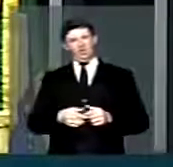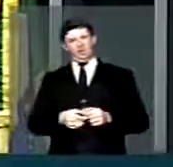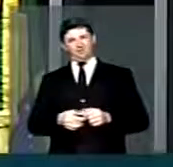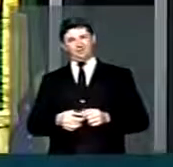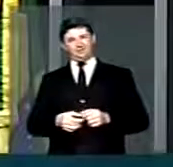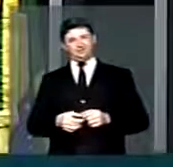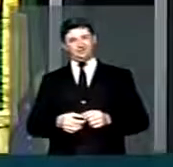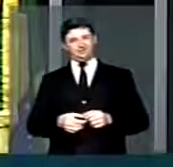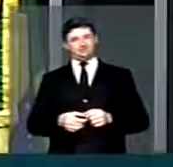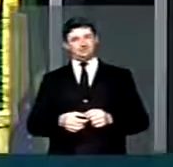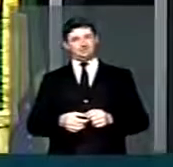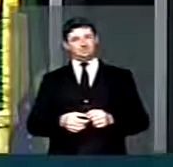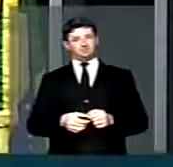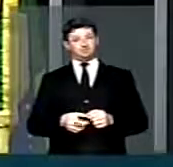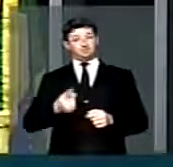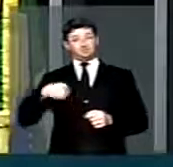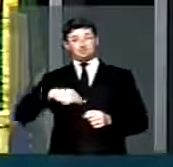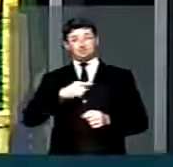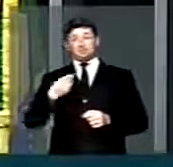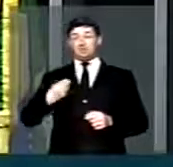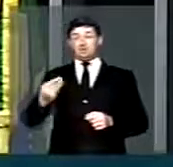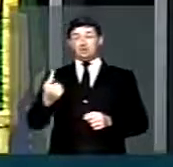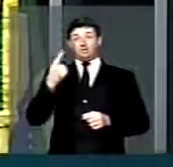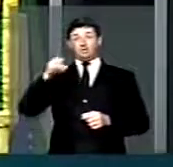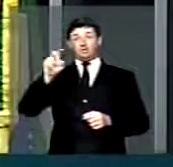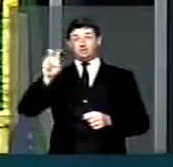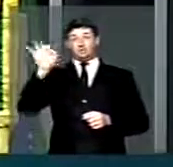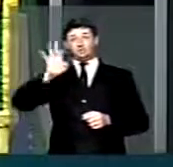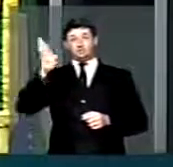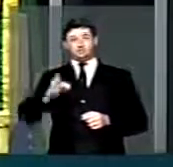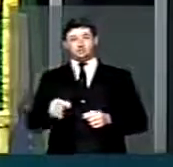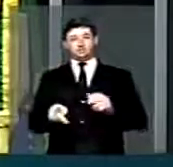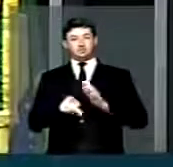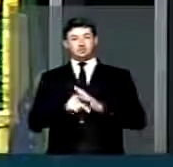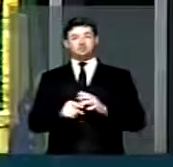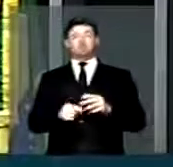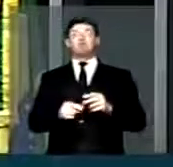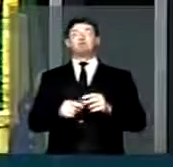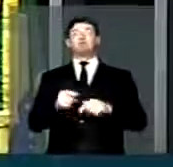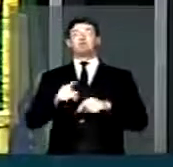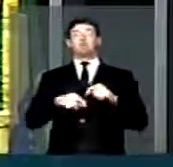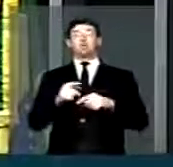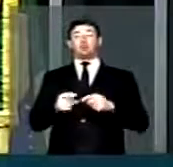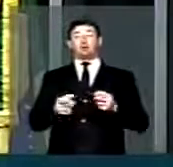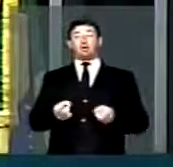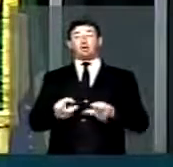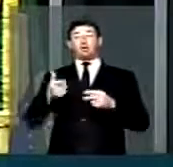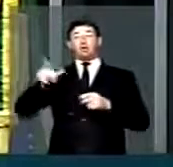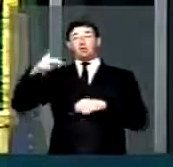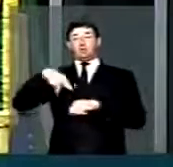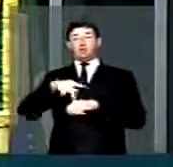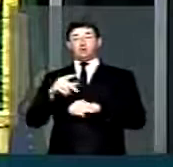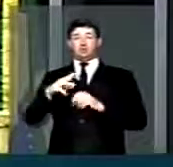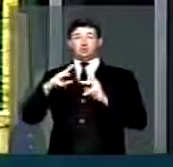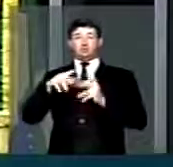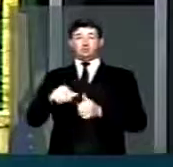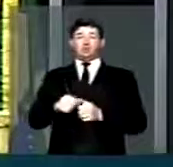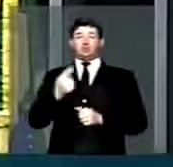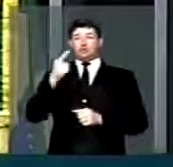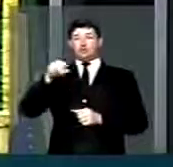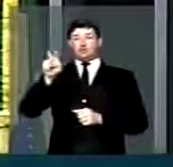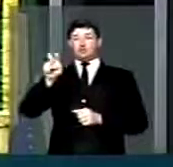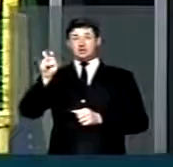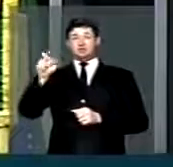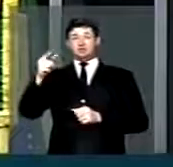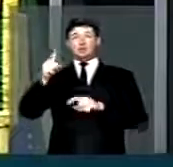Nós participamos menos de 1,5% nas exportações do mundo e menos de 1,5%